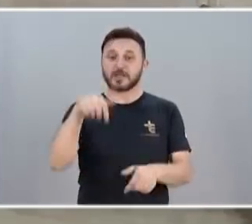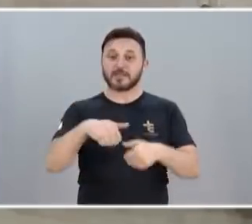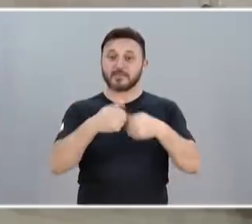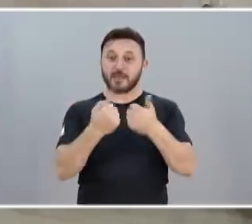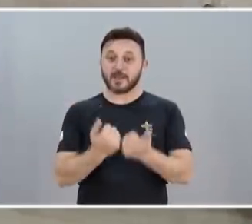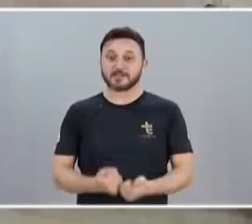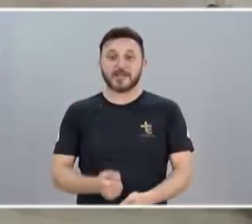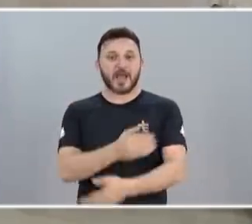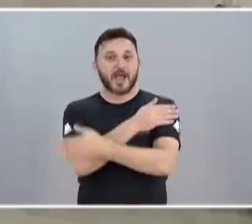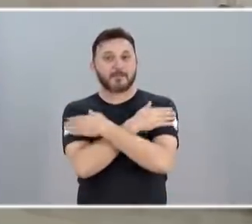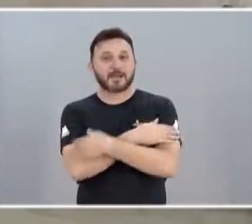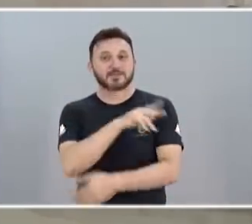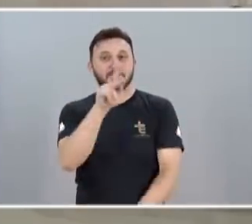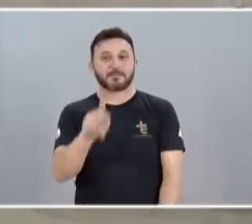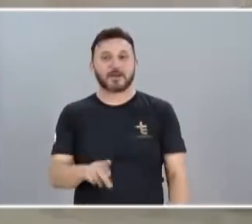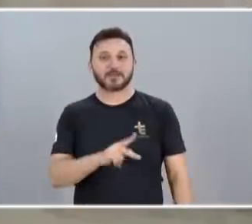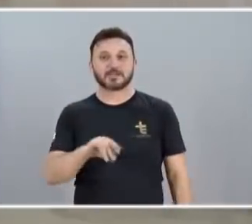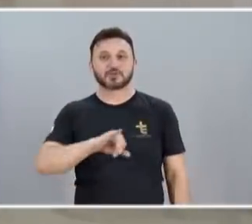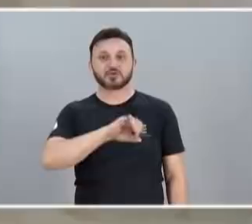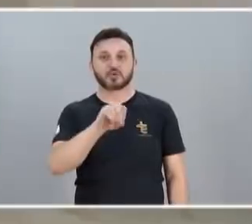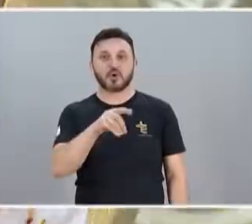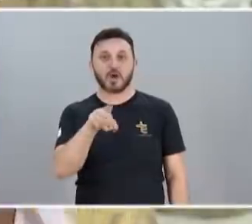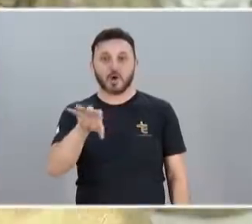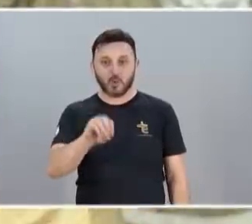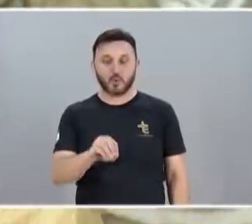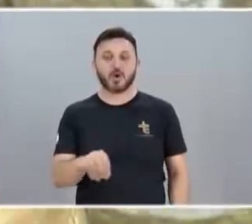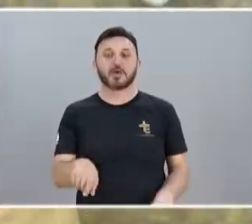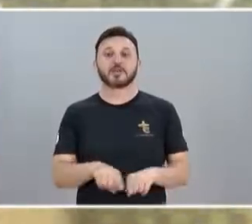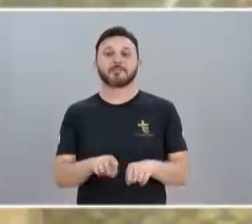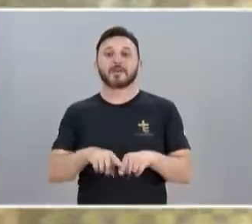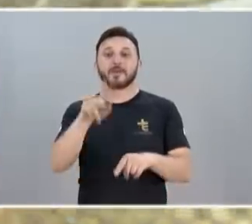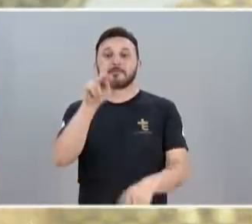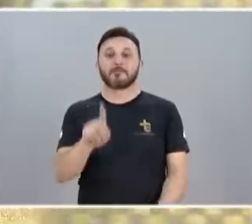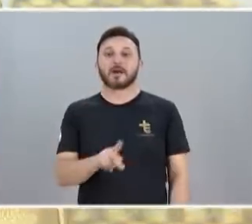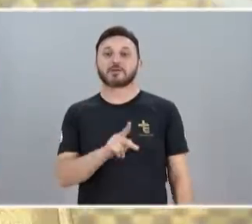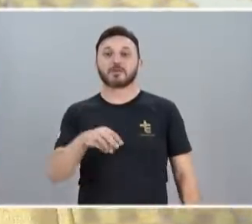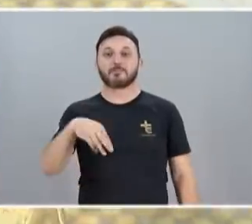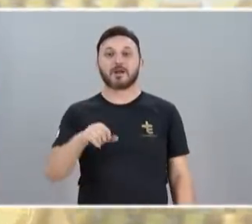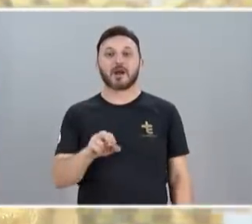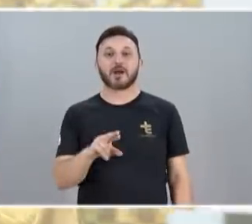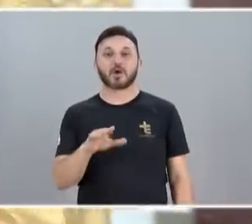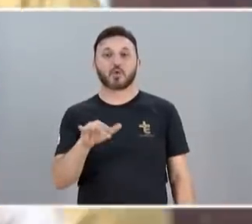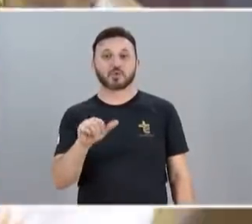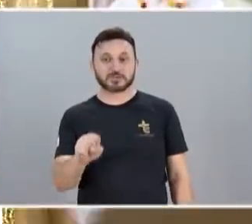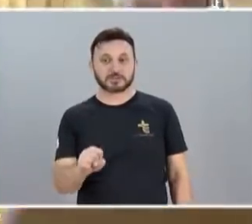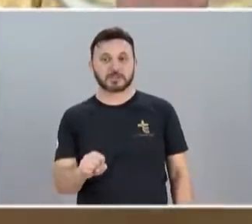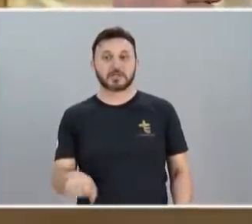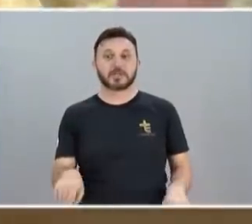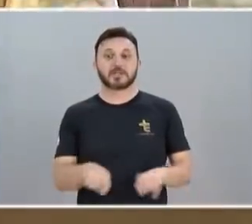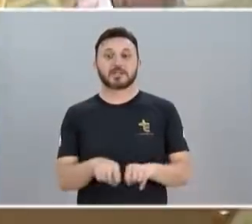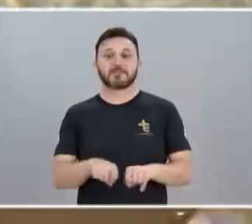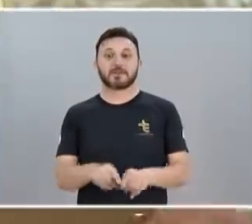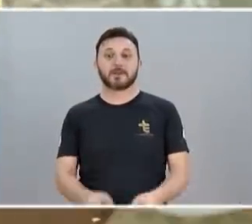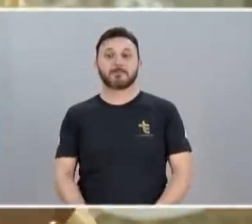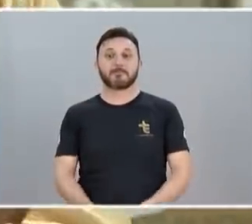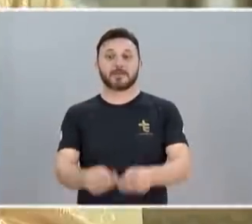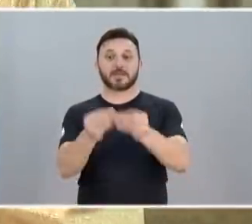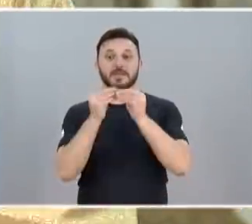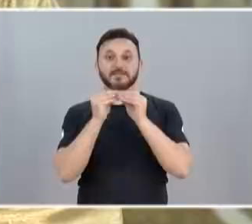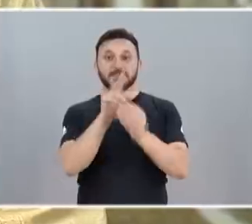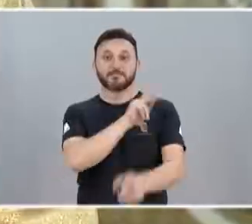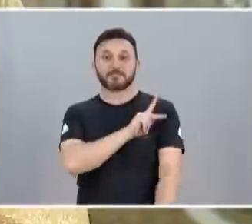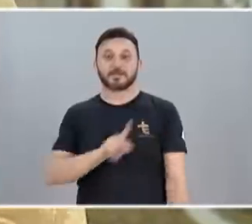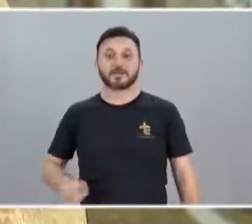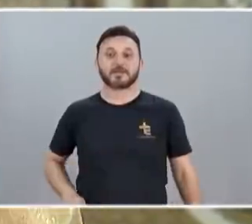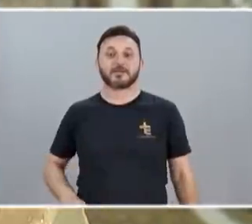Meu abraço ao Padre João Carlos, que vai estar conosco. Depois, Padre Marcos Miranda, com o terço das Santas Chagas. Missa presidida por